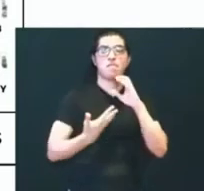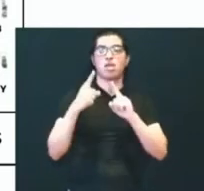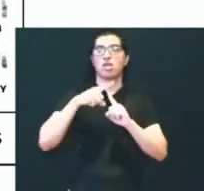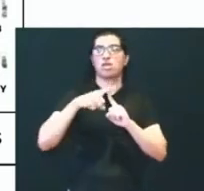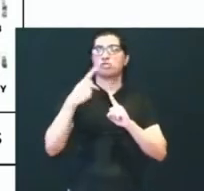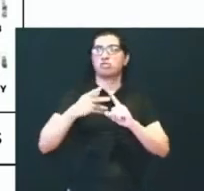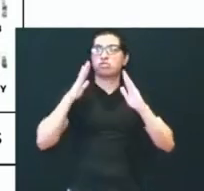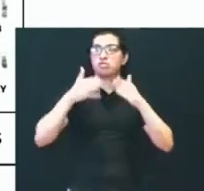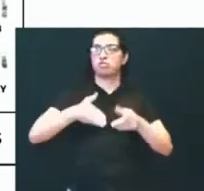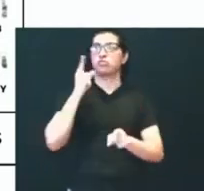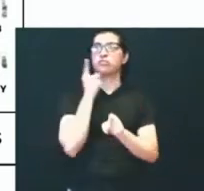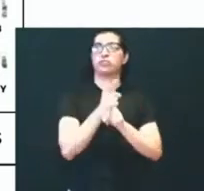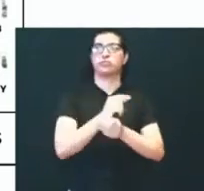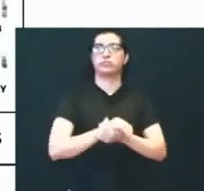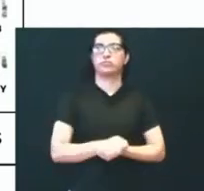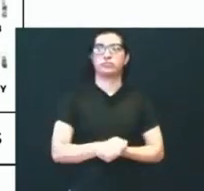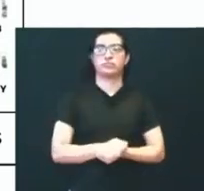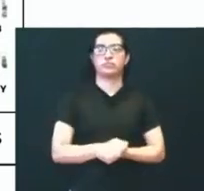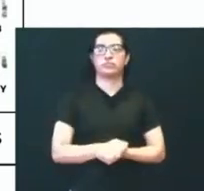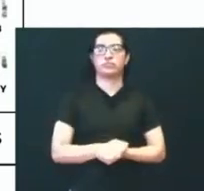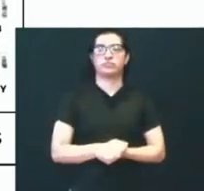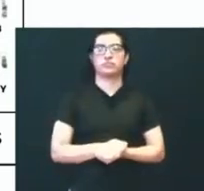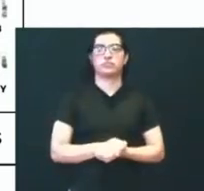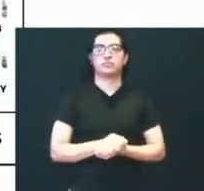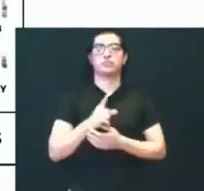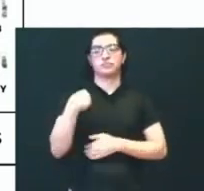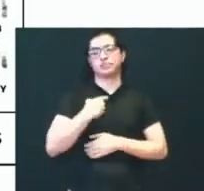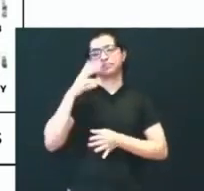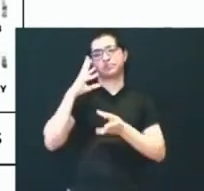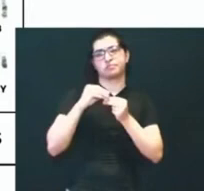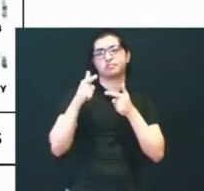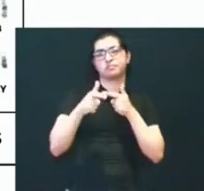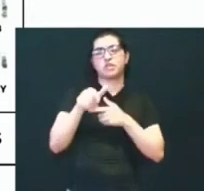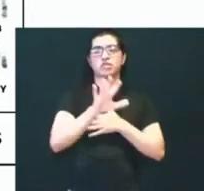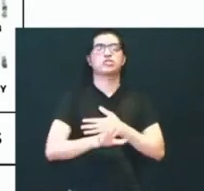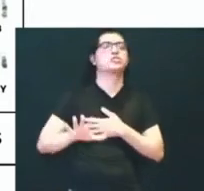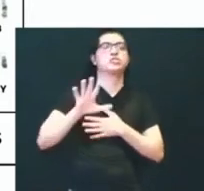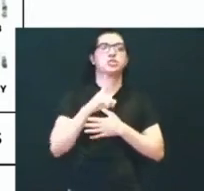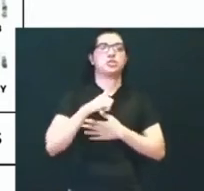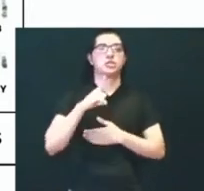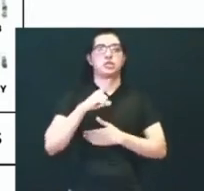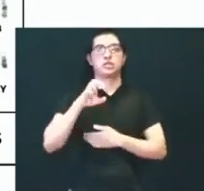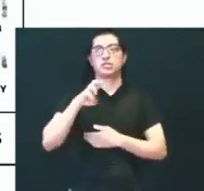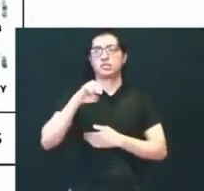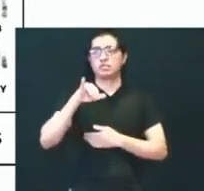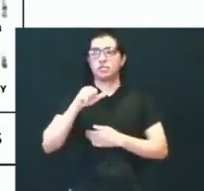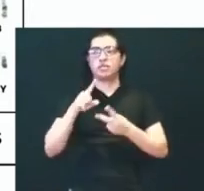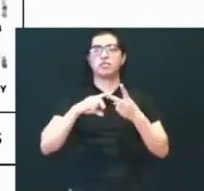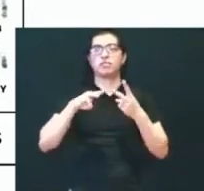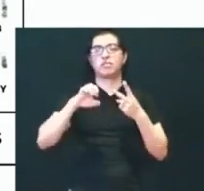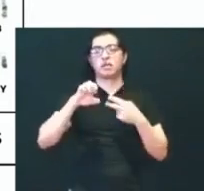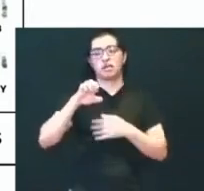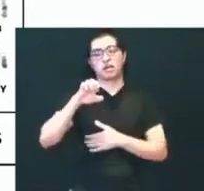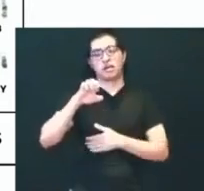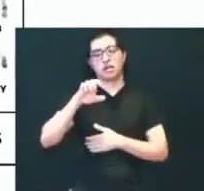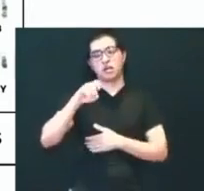tipo específico de leucemia? A gente generaliza, eu tenho uma leucemia mieloide aguda. Ele